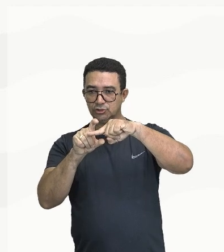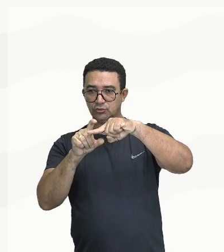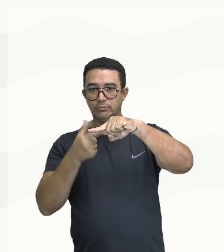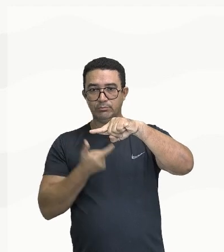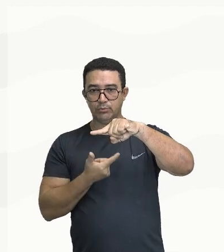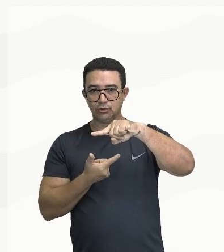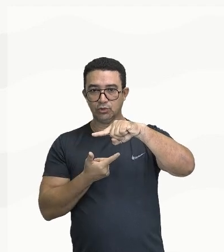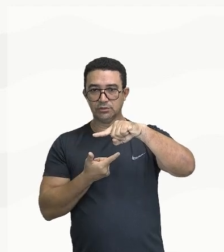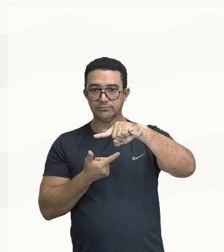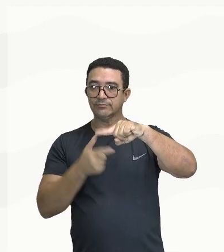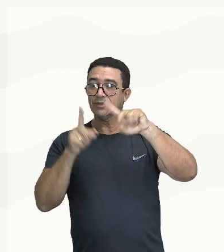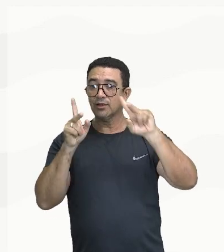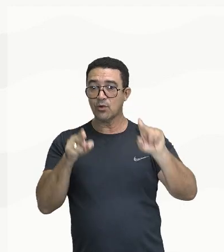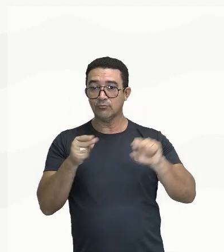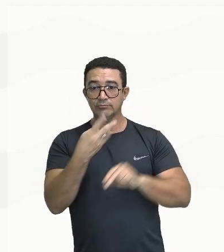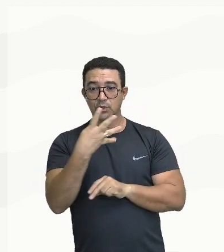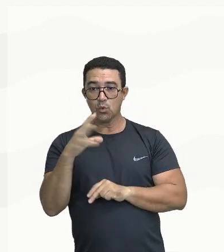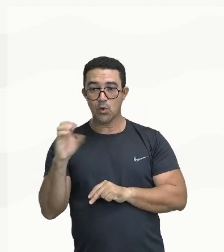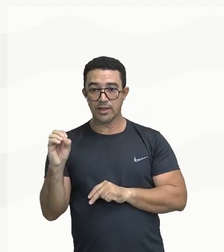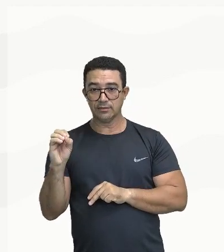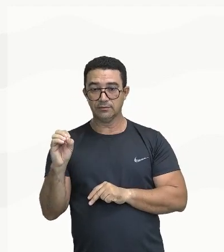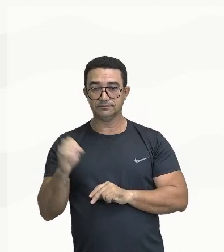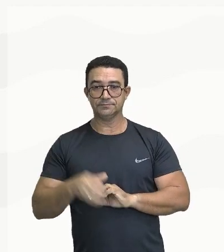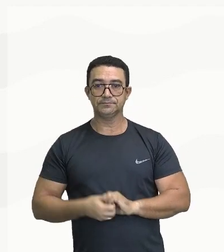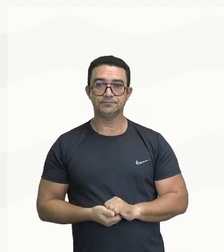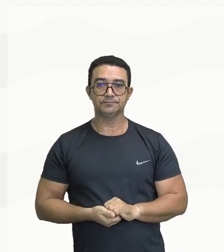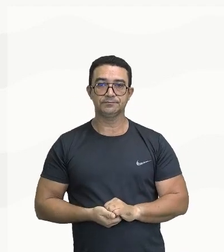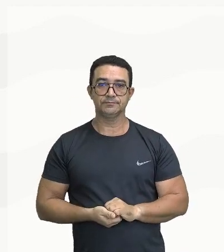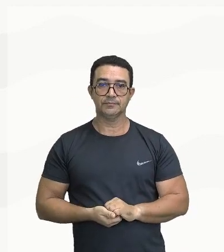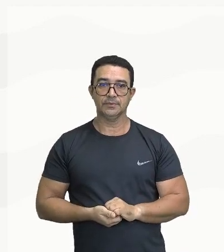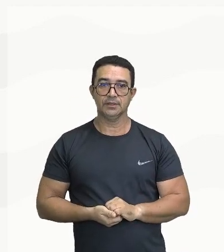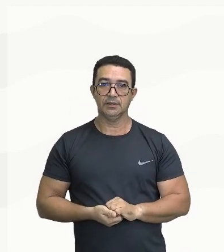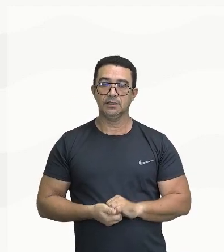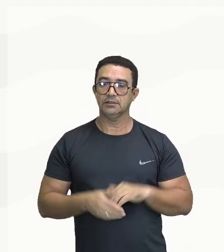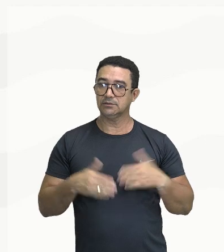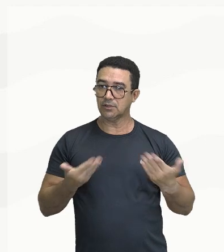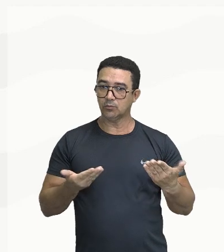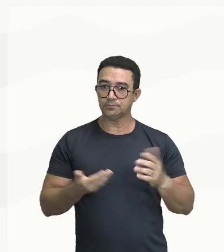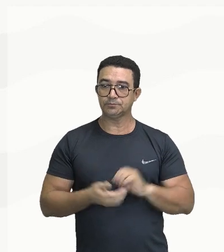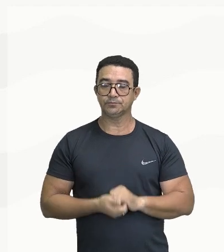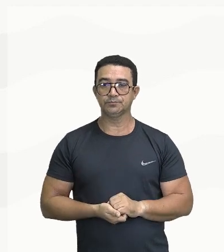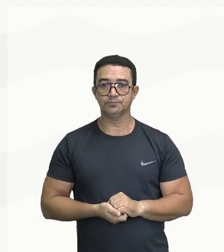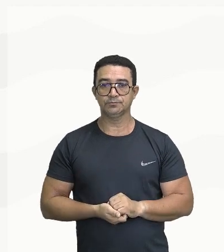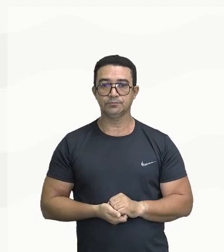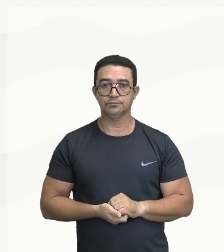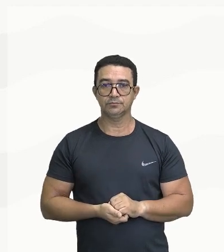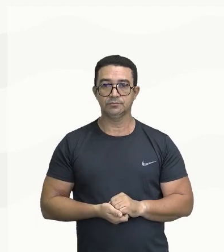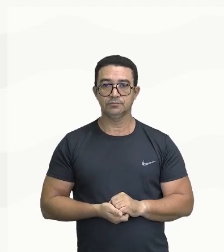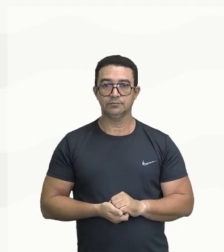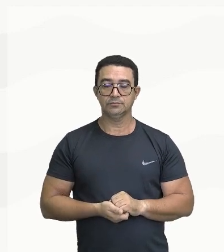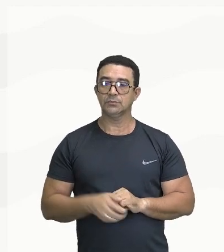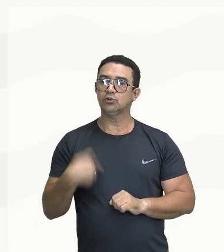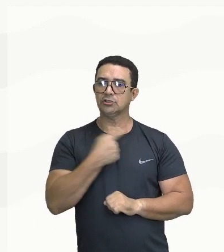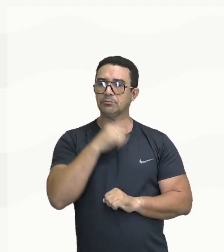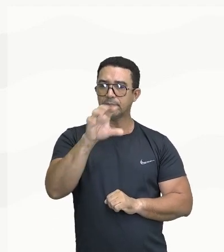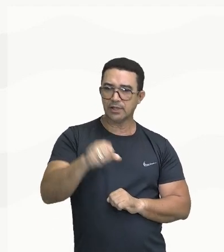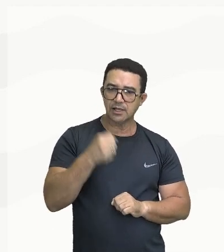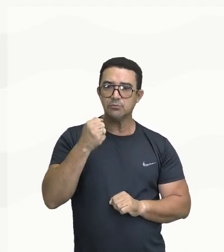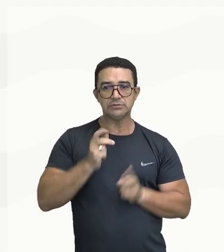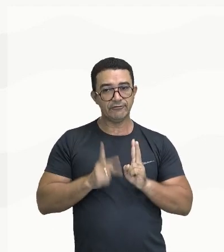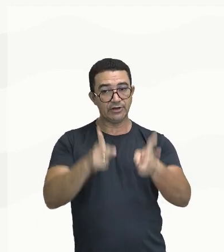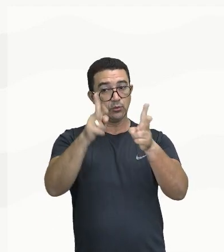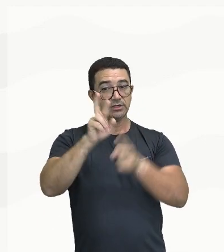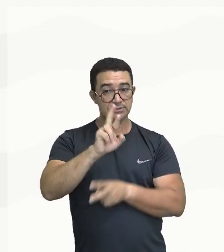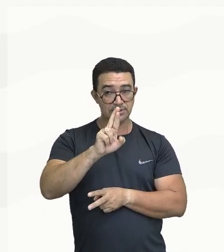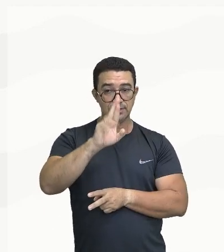consegue fazer direto, é igual a 40. Então, olha só, o que a gente fez aqui? A gente pegou a frequência relativa